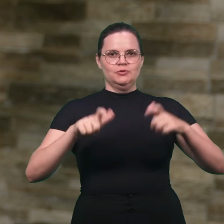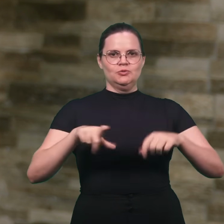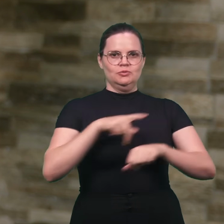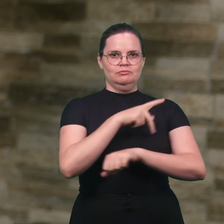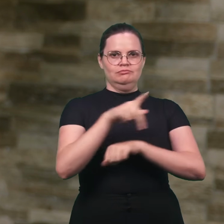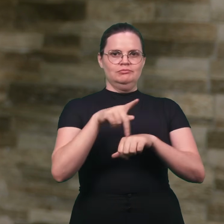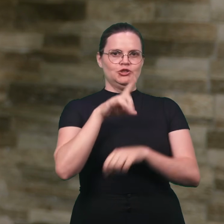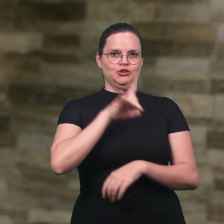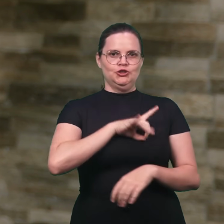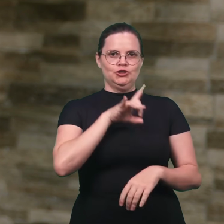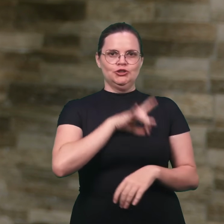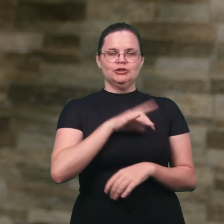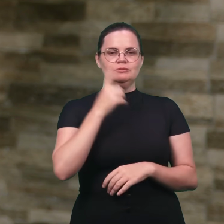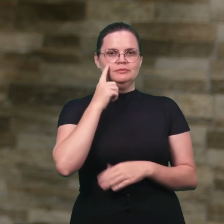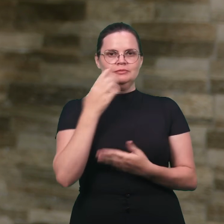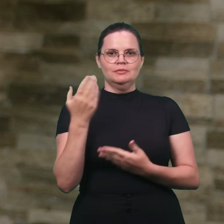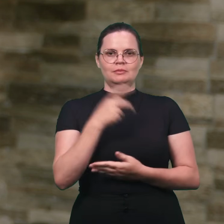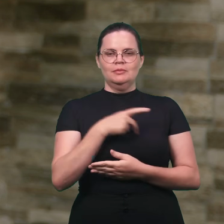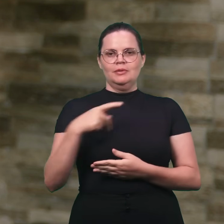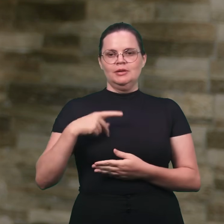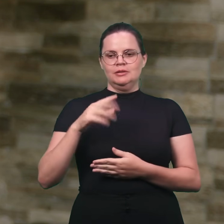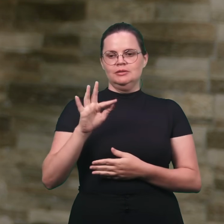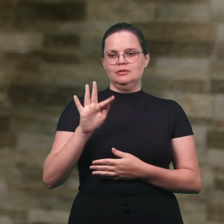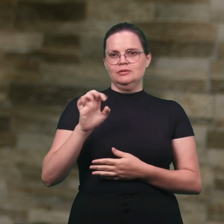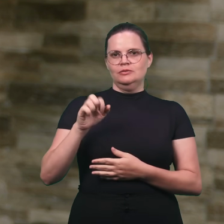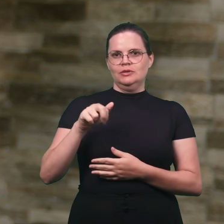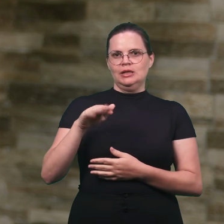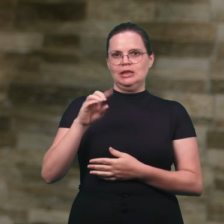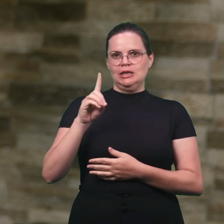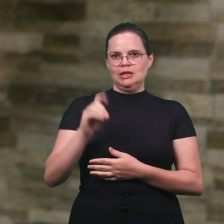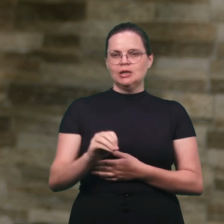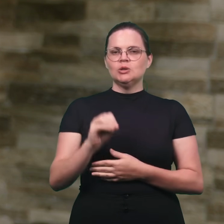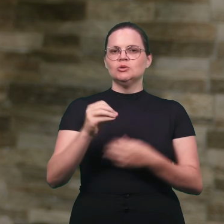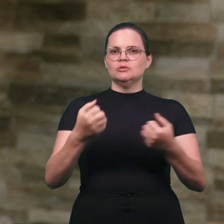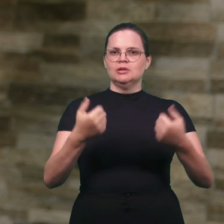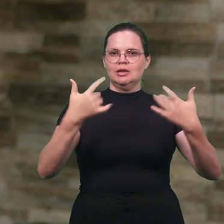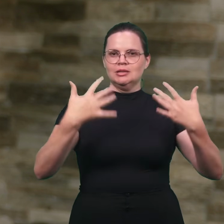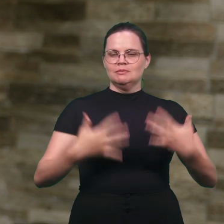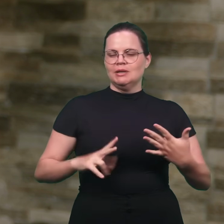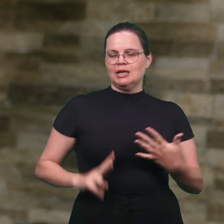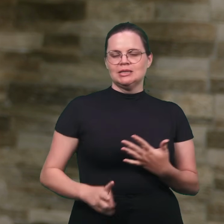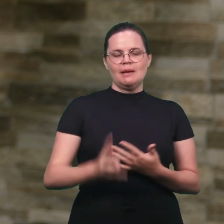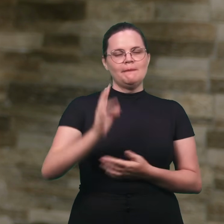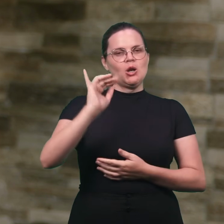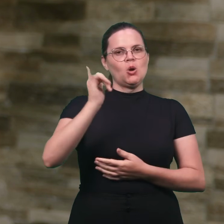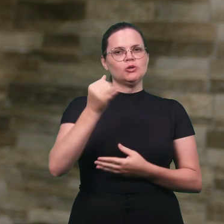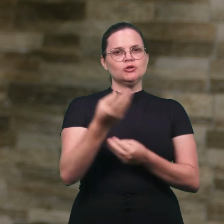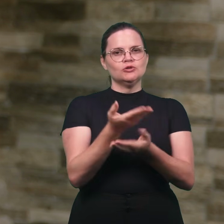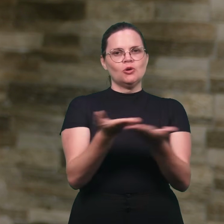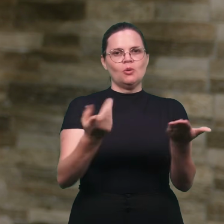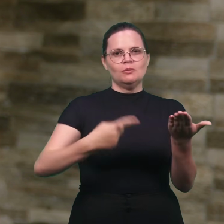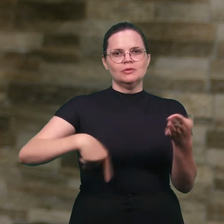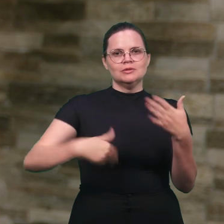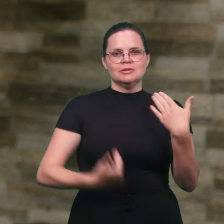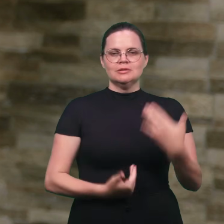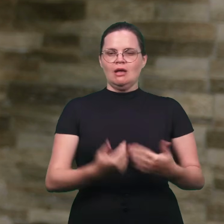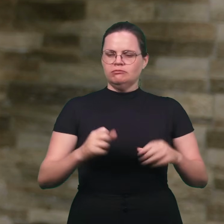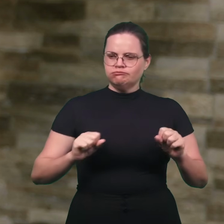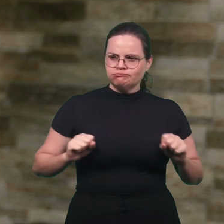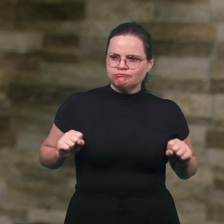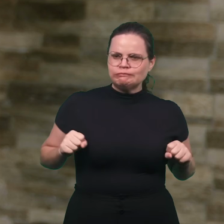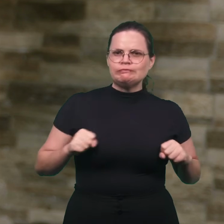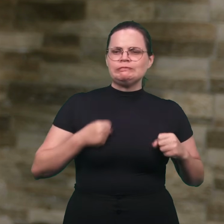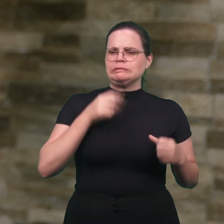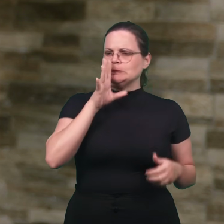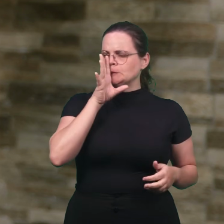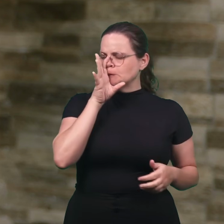Chile. Nós temos aqui o pastor Fernando Matos, que sempre nos conta da valentia, de tudo aquilo que os irmãos romperam para que a